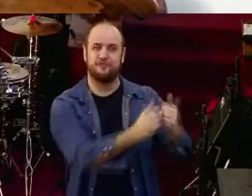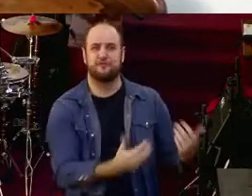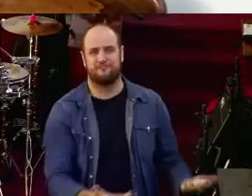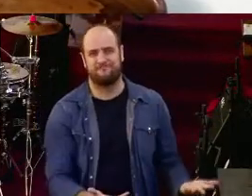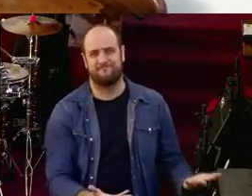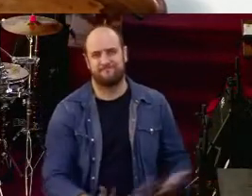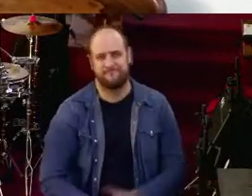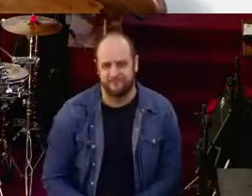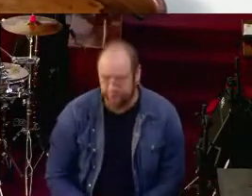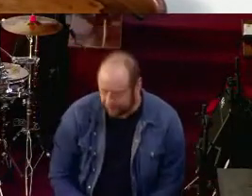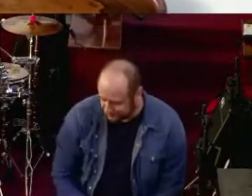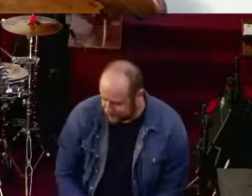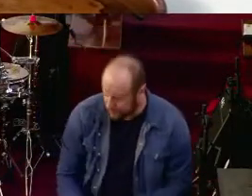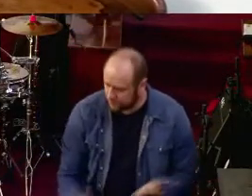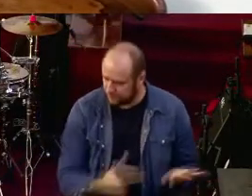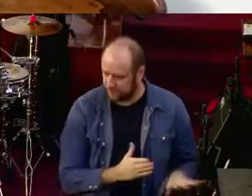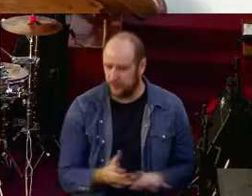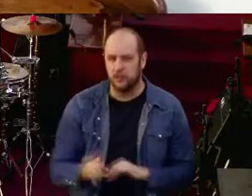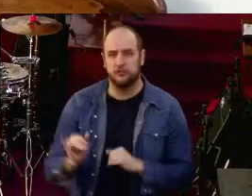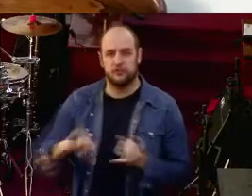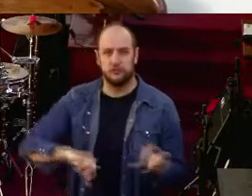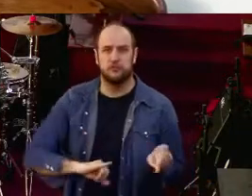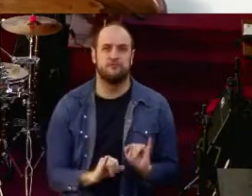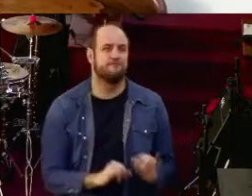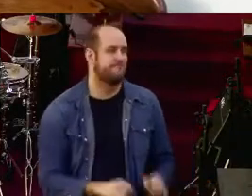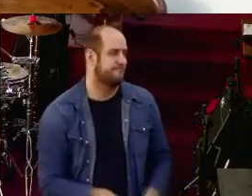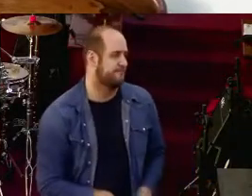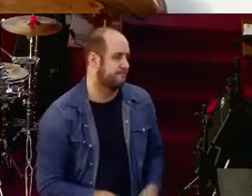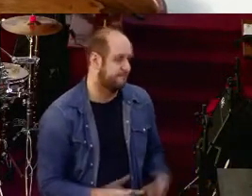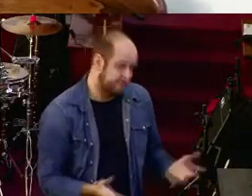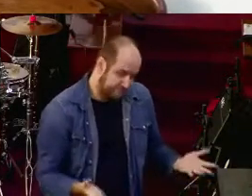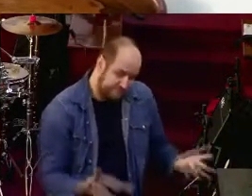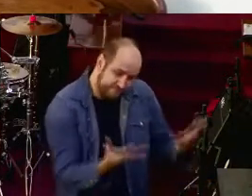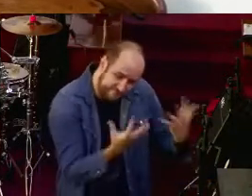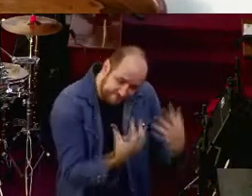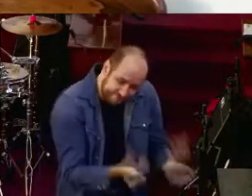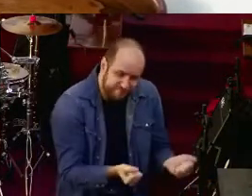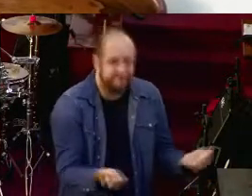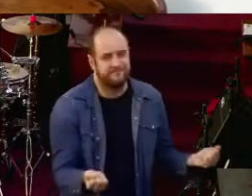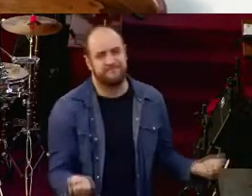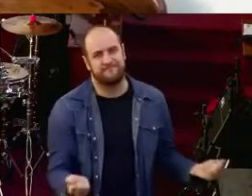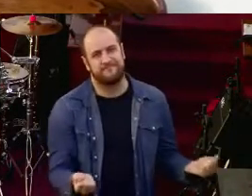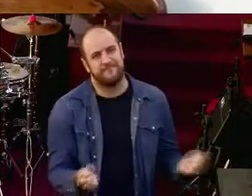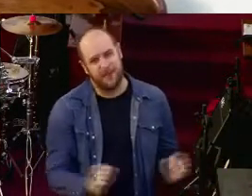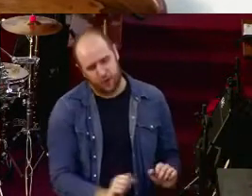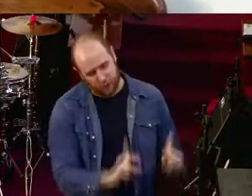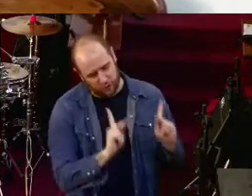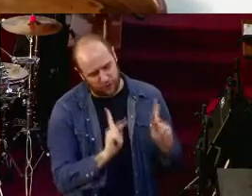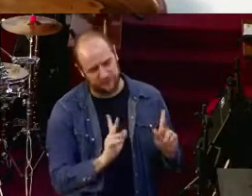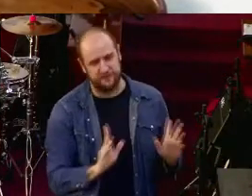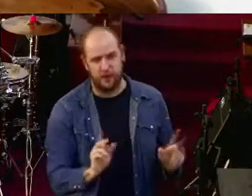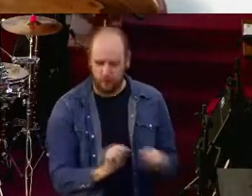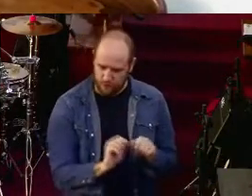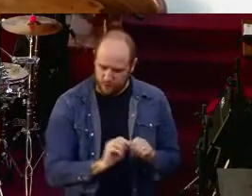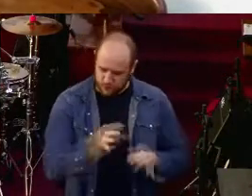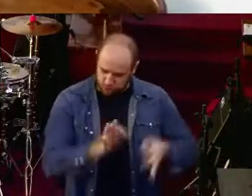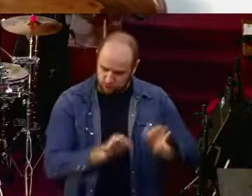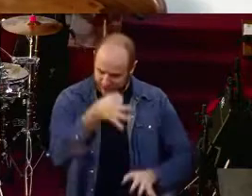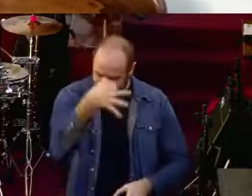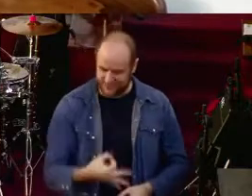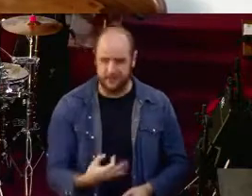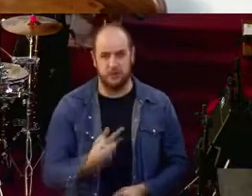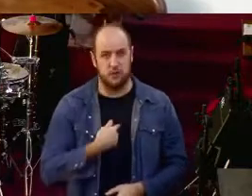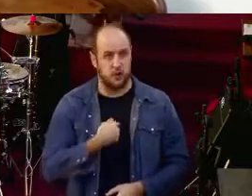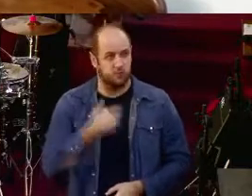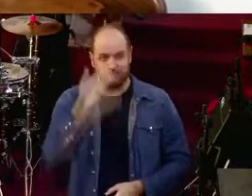diz, tudo bem. Se é assim, tudo bem. Se é para fazer o que é certo, mesmo que eu